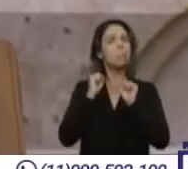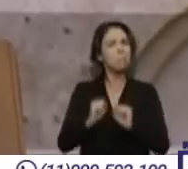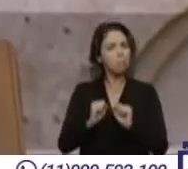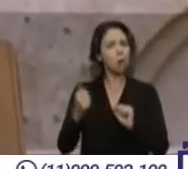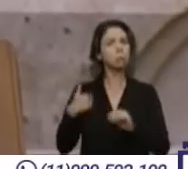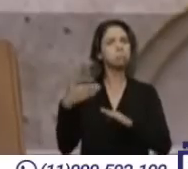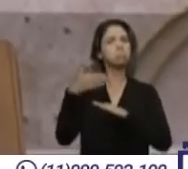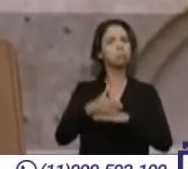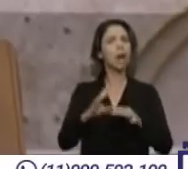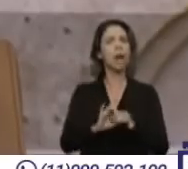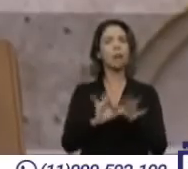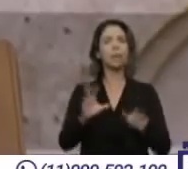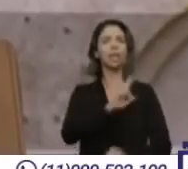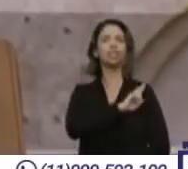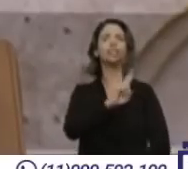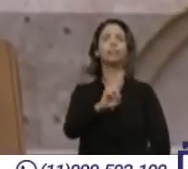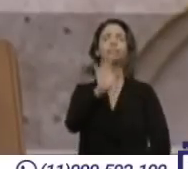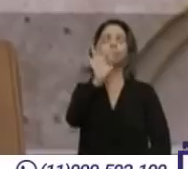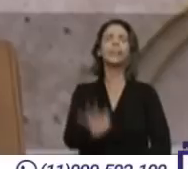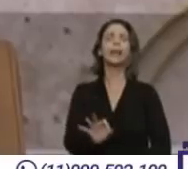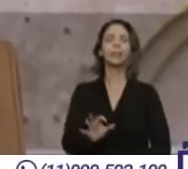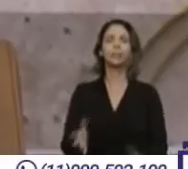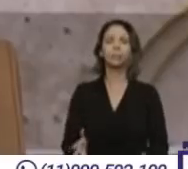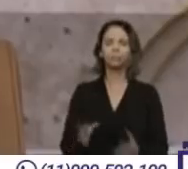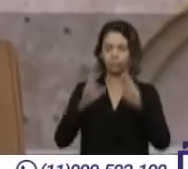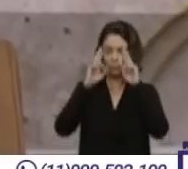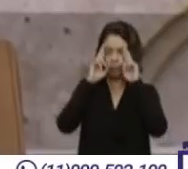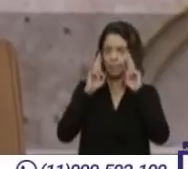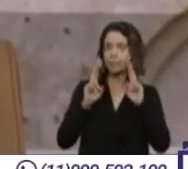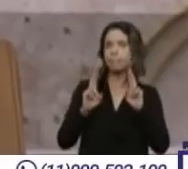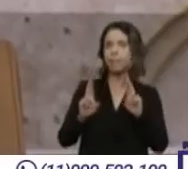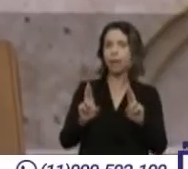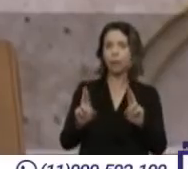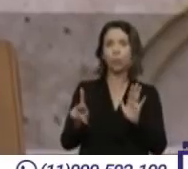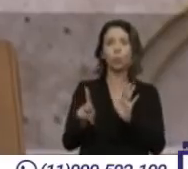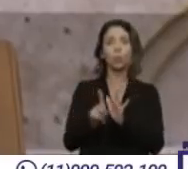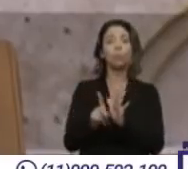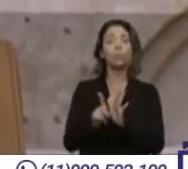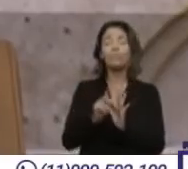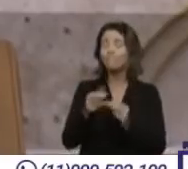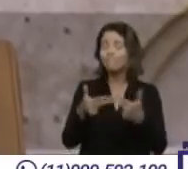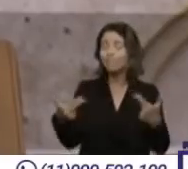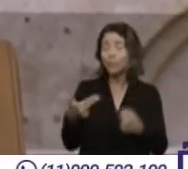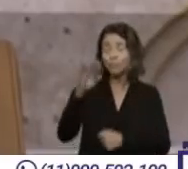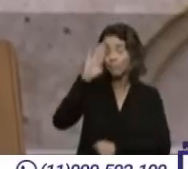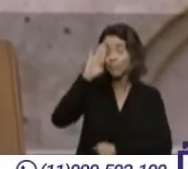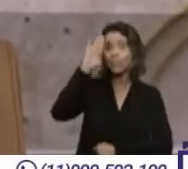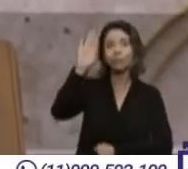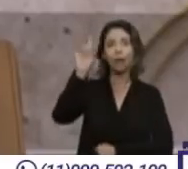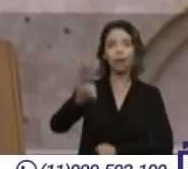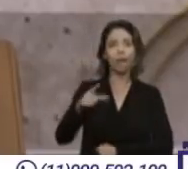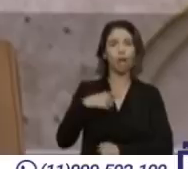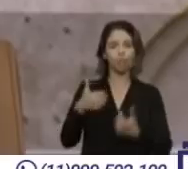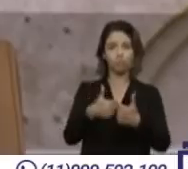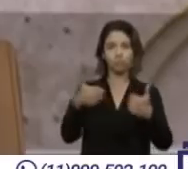exercício da liberdade religiosa, de respeito ao dogma fundamental da separação